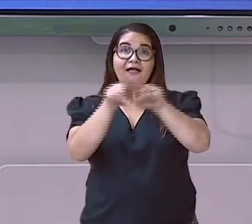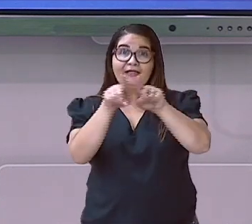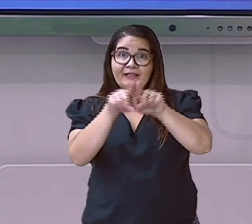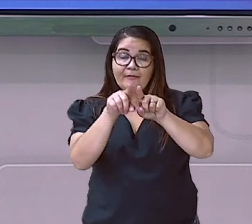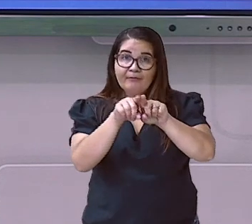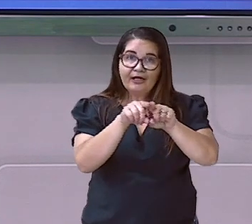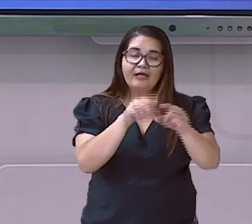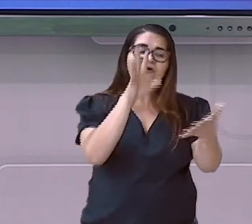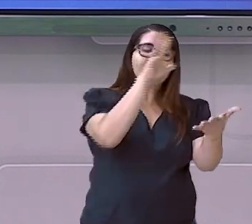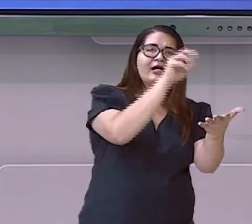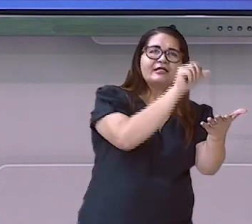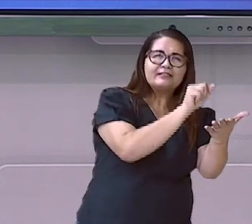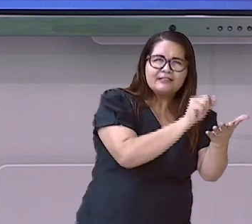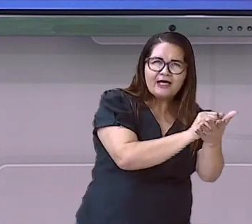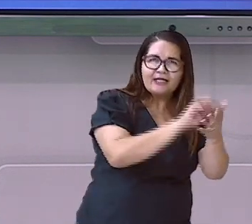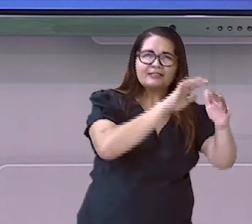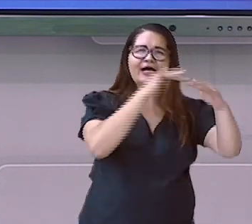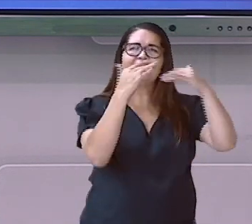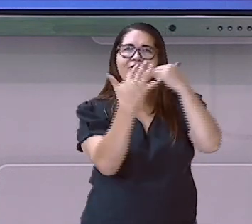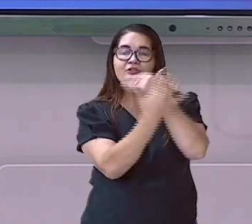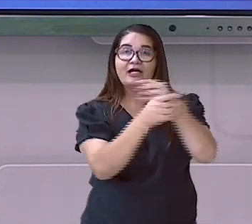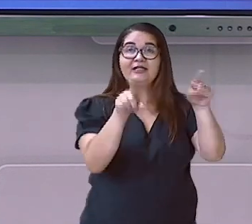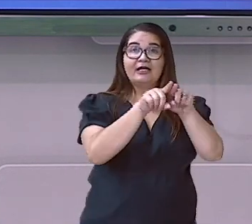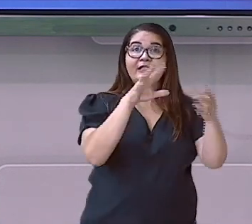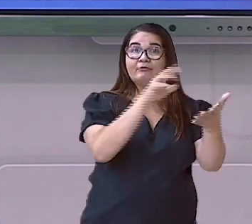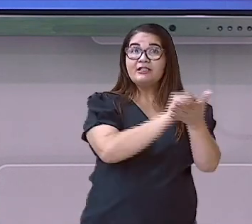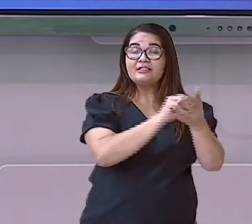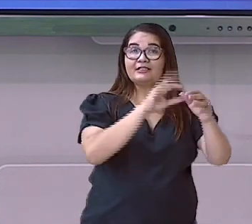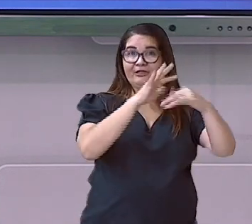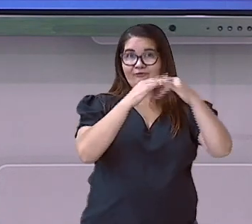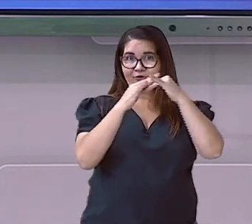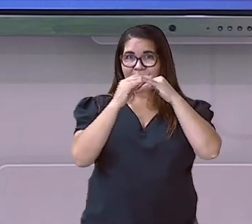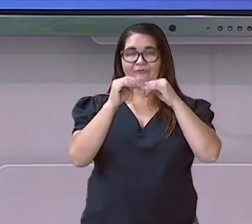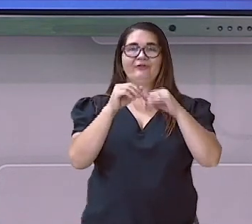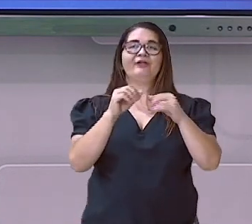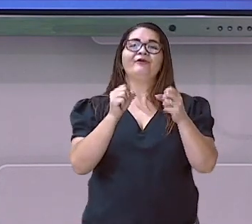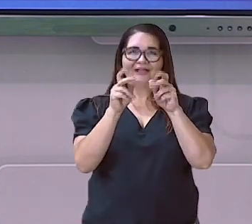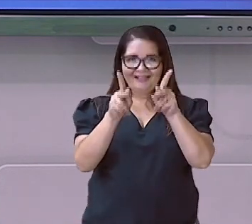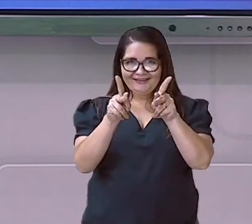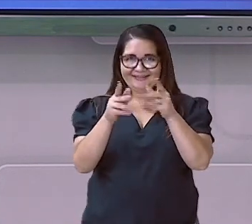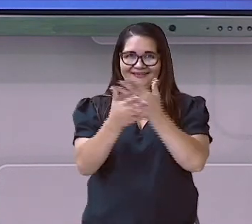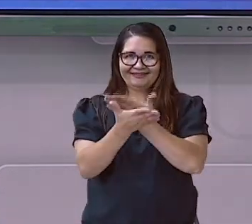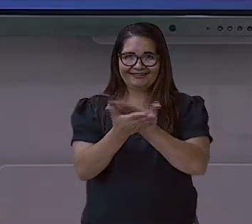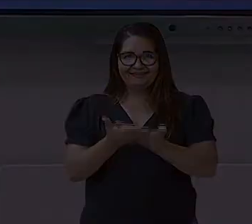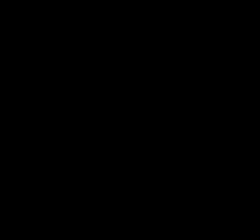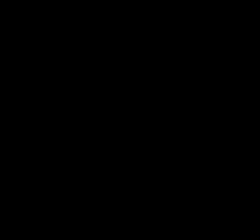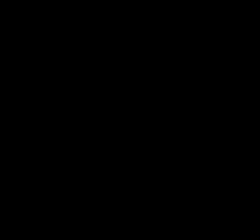Acesse nossas redes sociais e se inscreva em nosso canal do YouTube, SMED-GV.